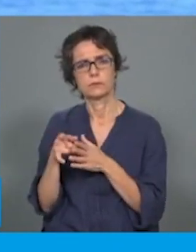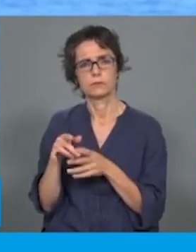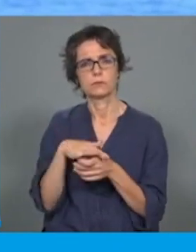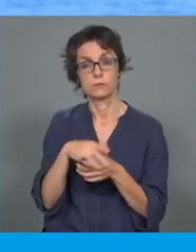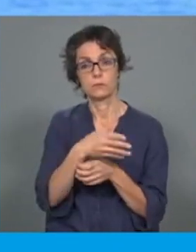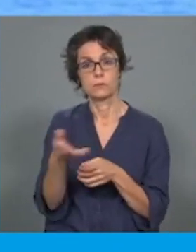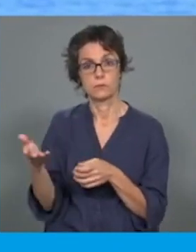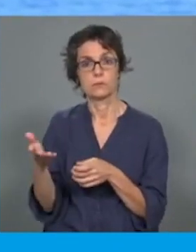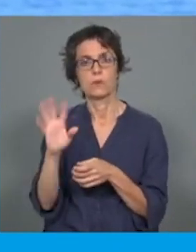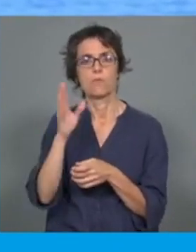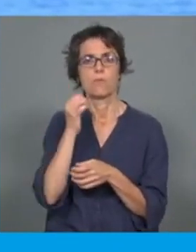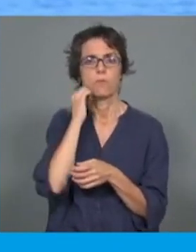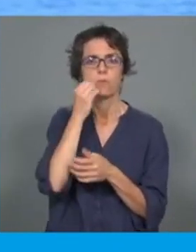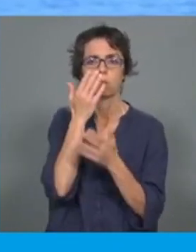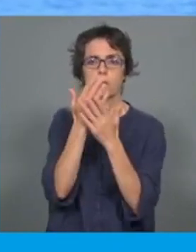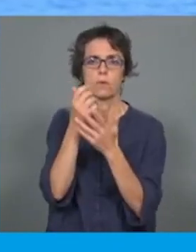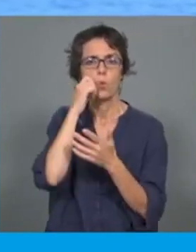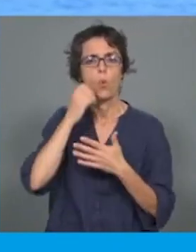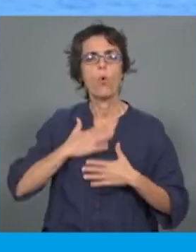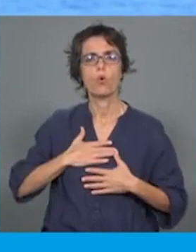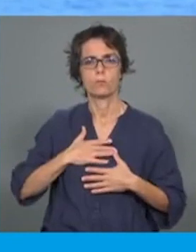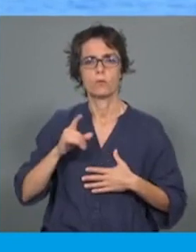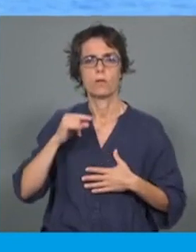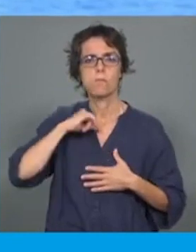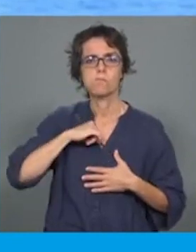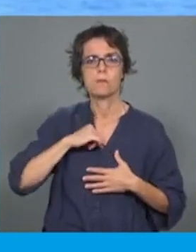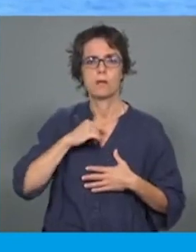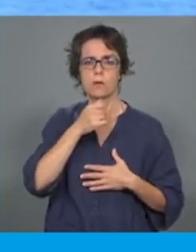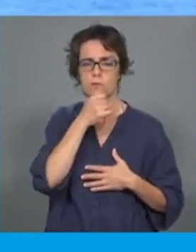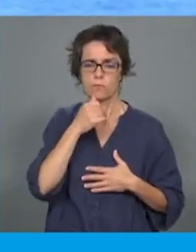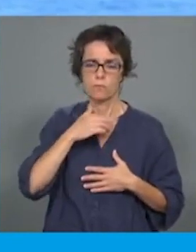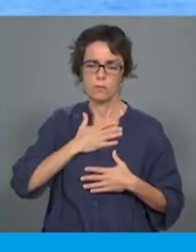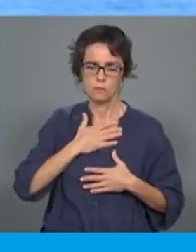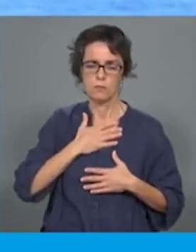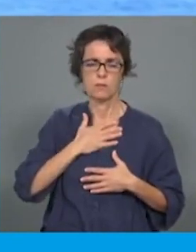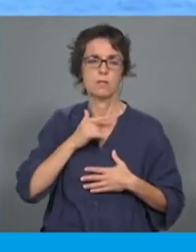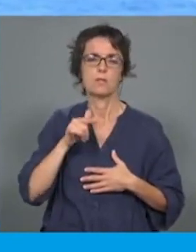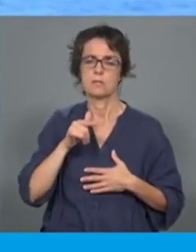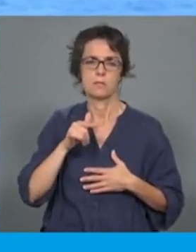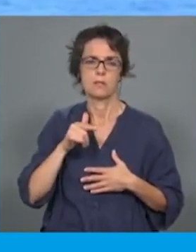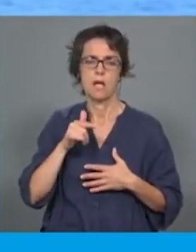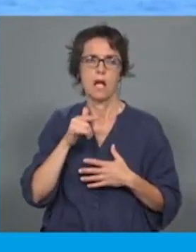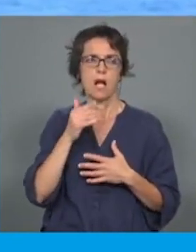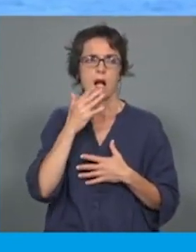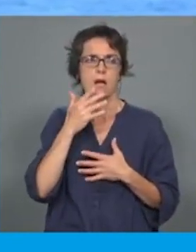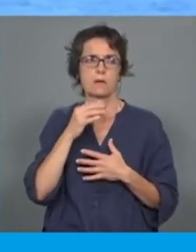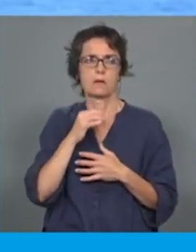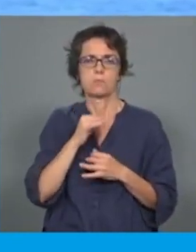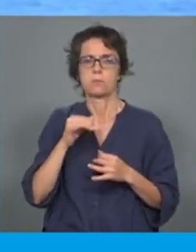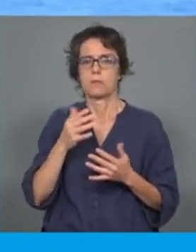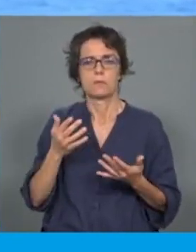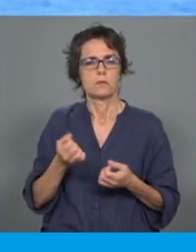situações quando as dores corporais e as dores pessoais ou sofrimento se tornam, enfim, mais